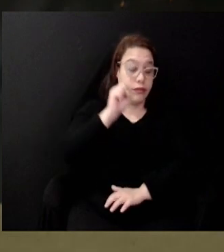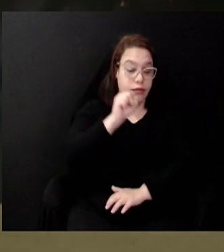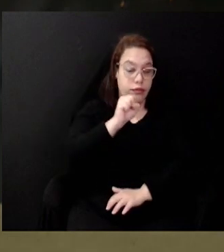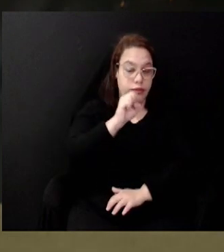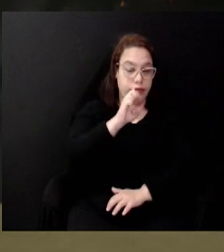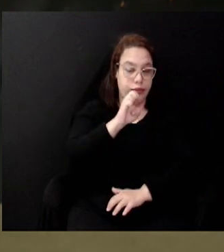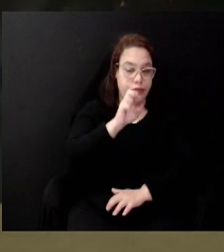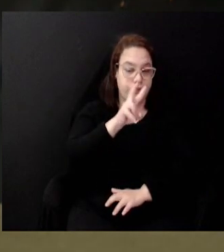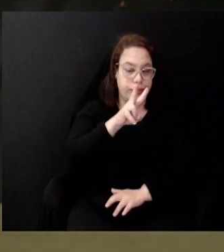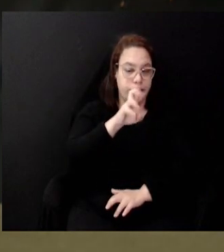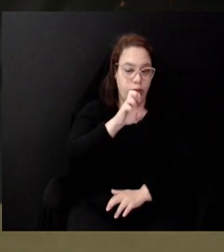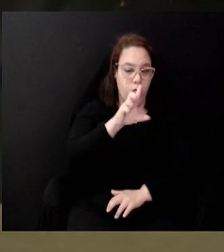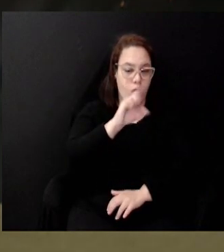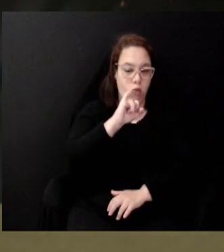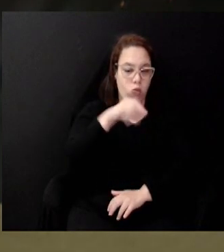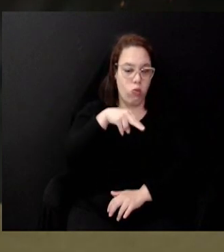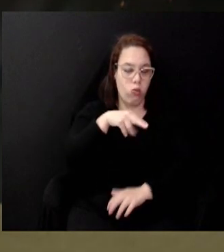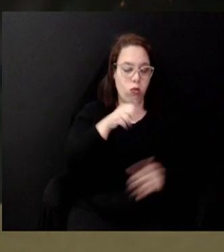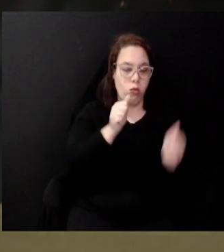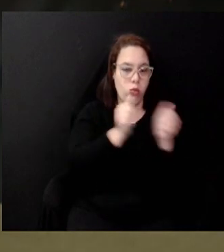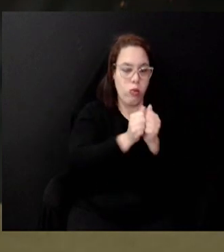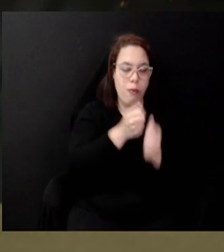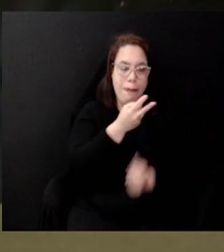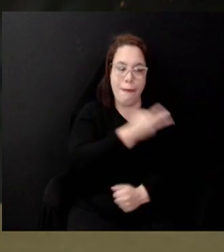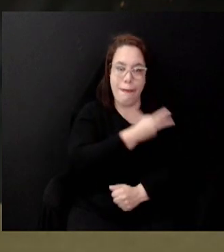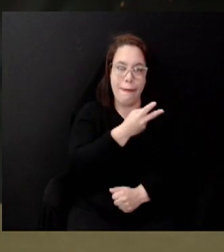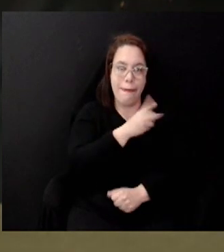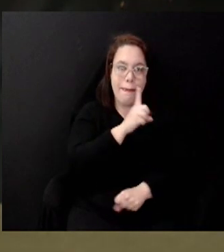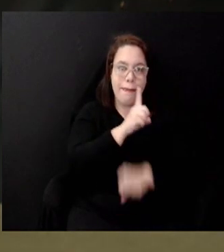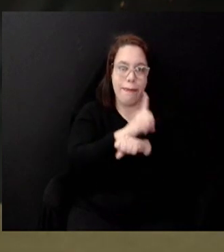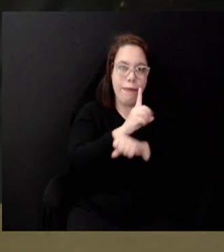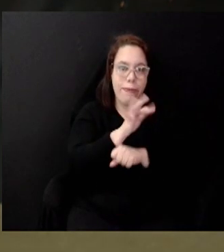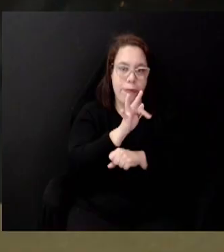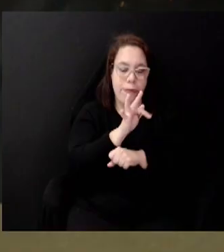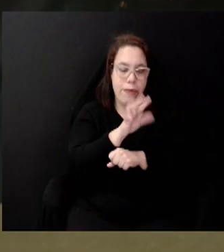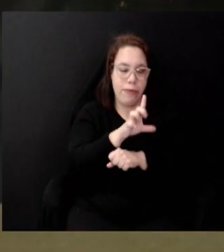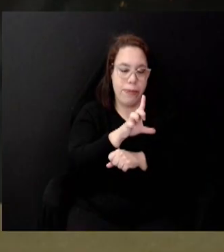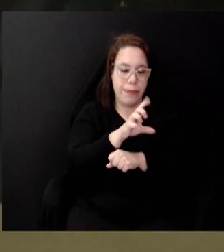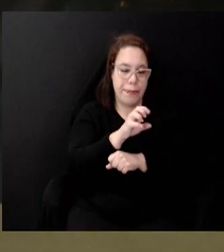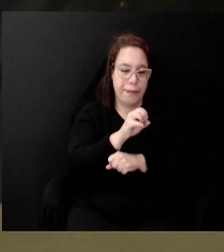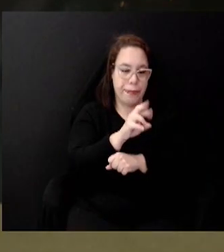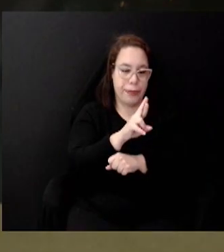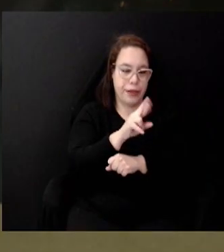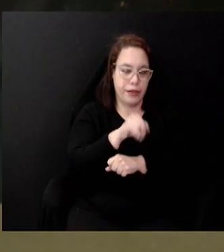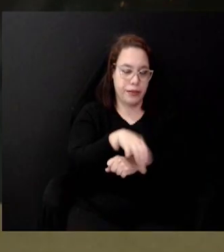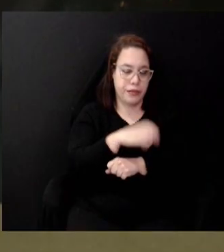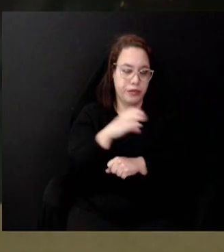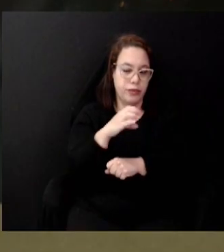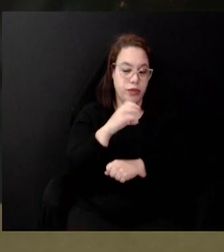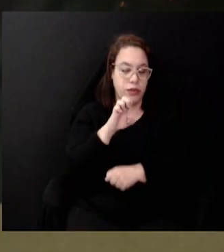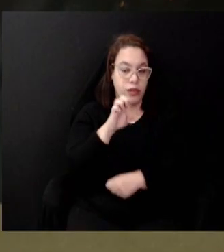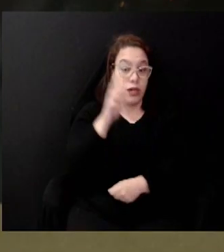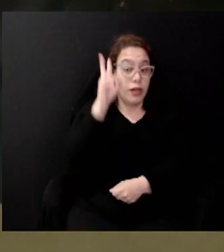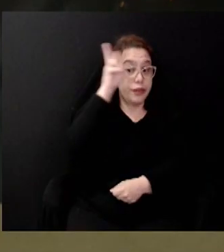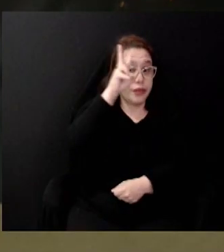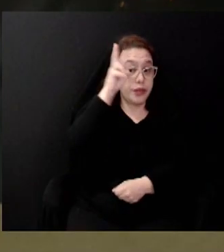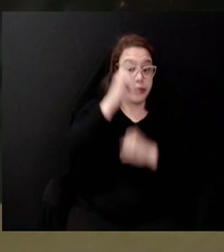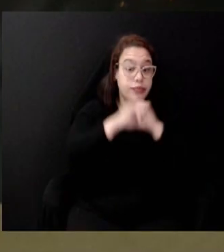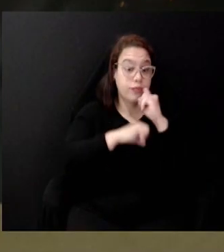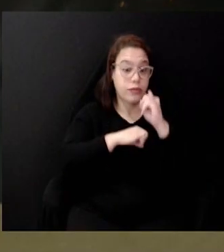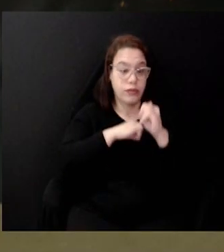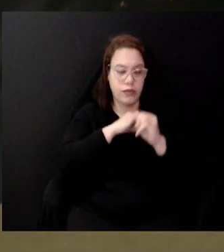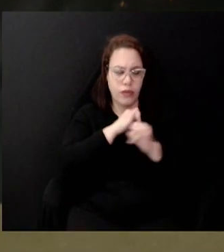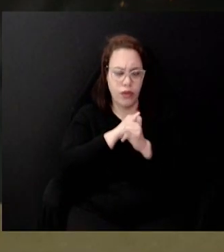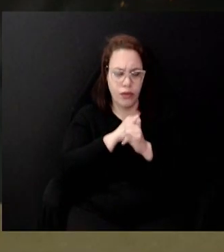a fala de vocês duas, doutora e a Florença, me lembra o seguinte: a internet, a gente. Será